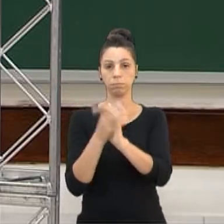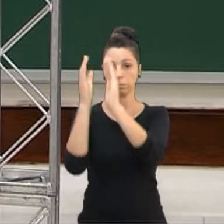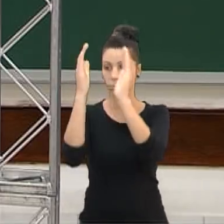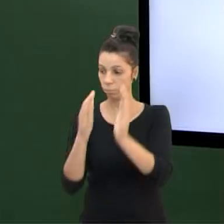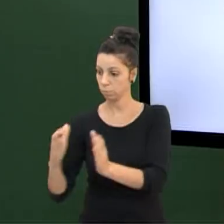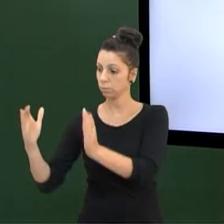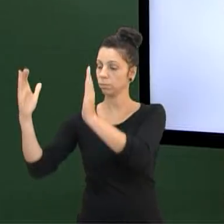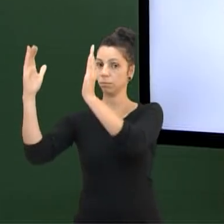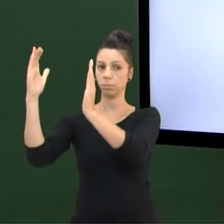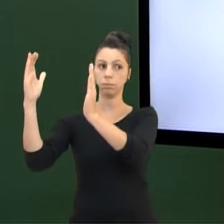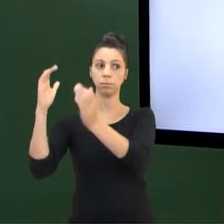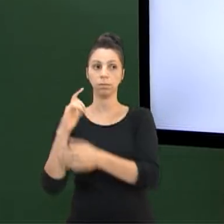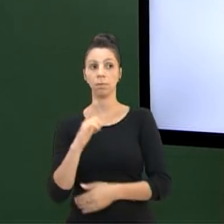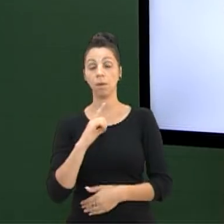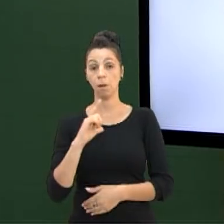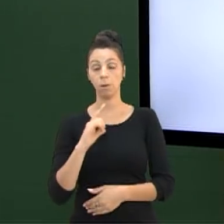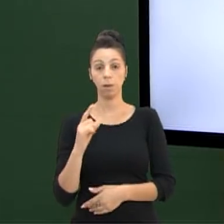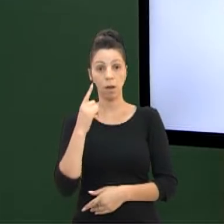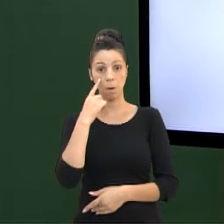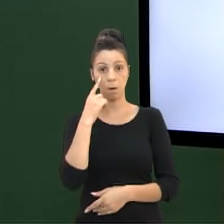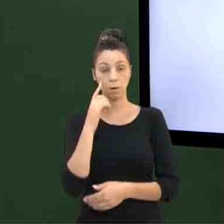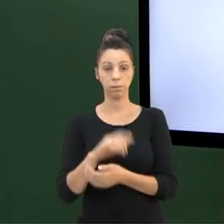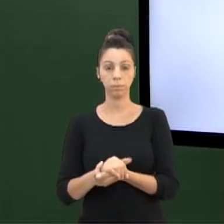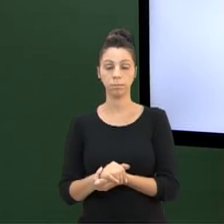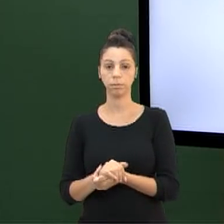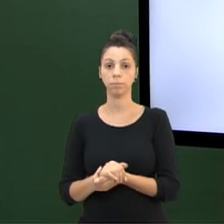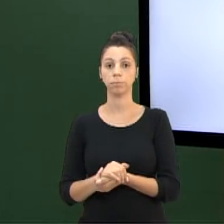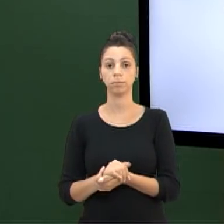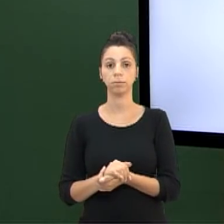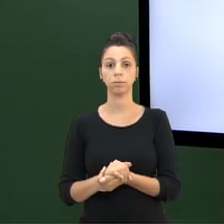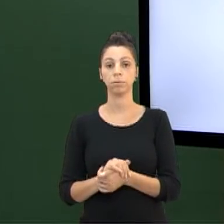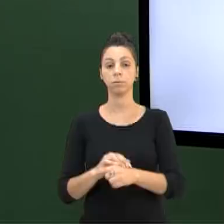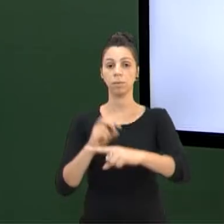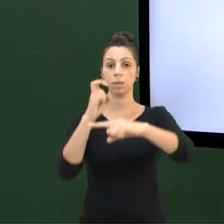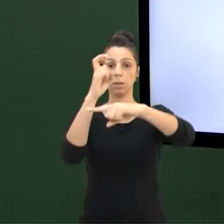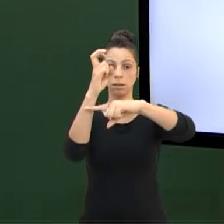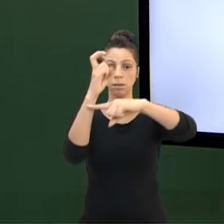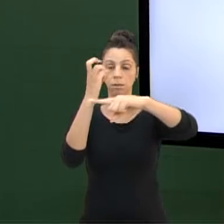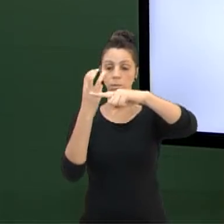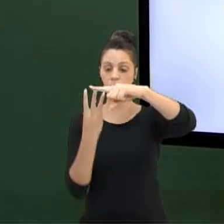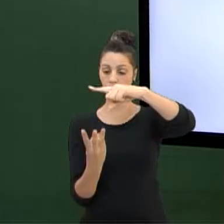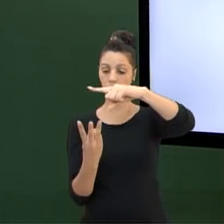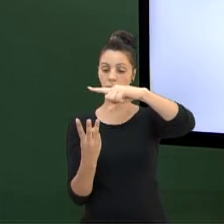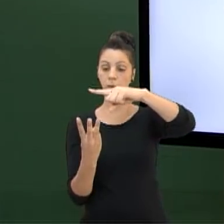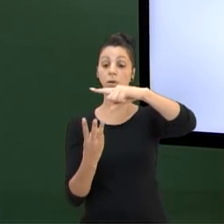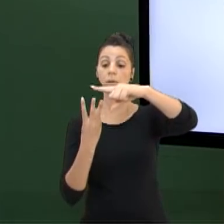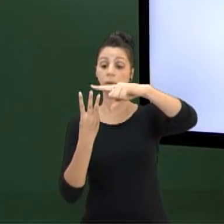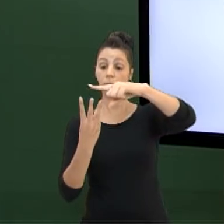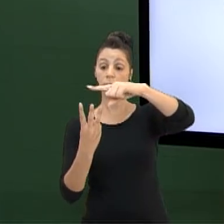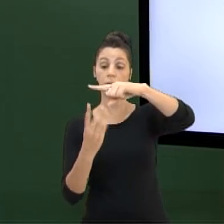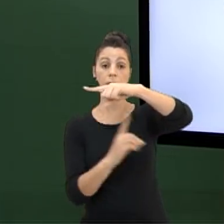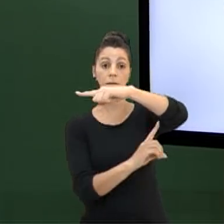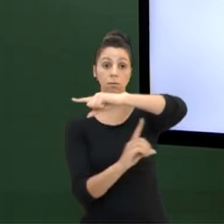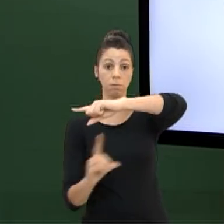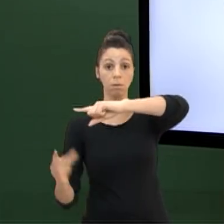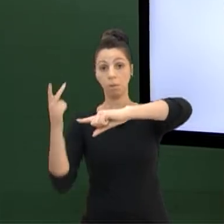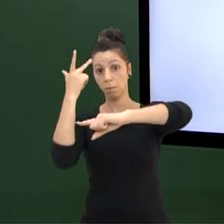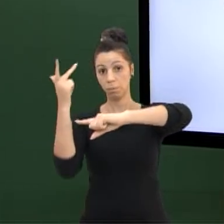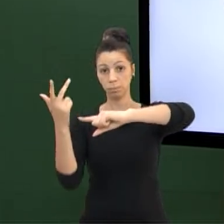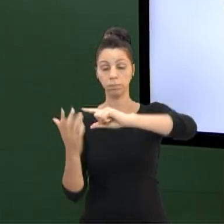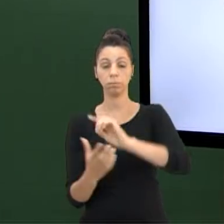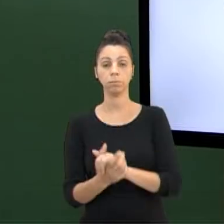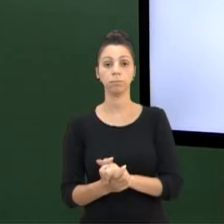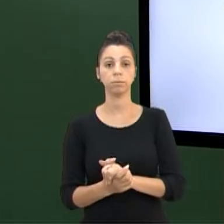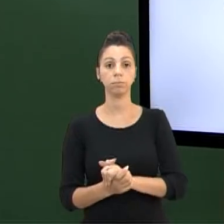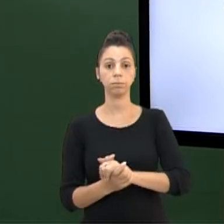quê? Eu tenho 5/3 de x mais 10 e o denominador comum é 3. Onde já possuo 3? Ó,